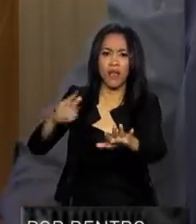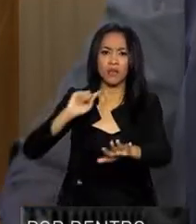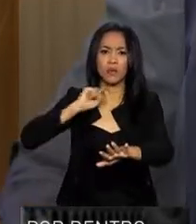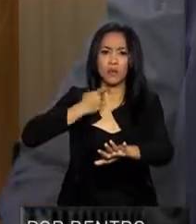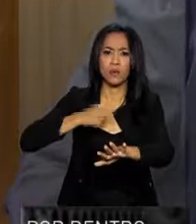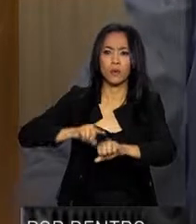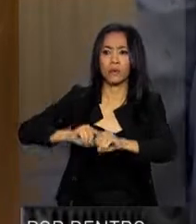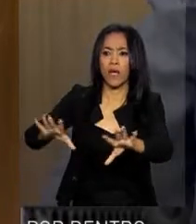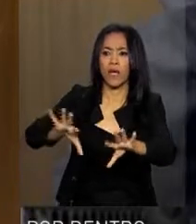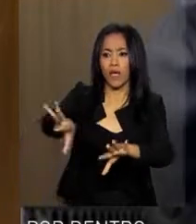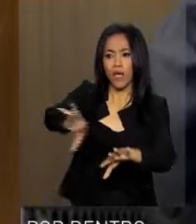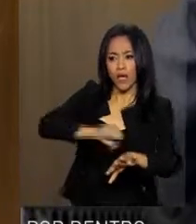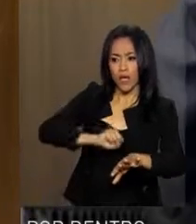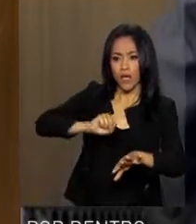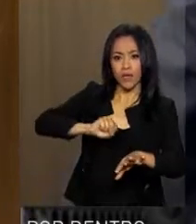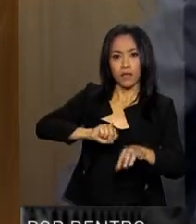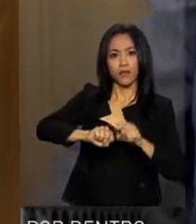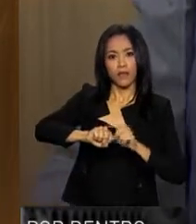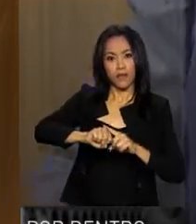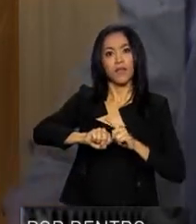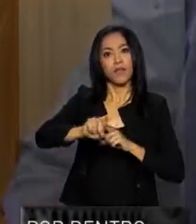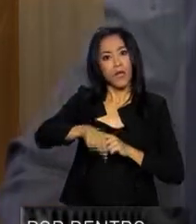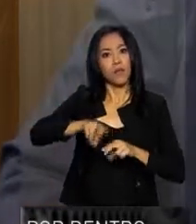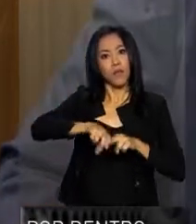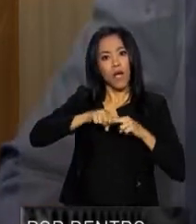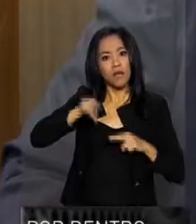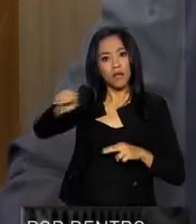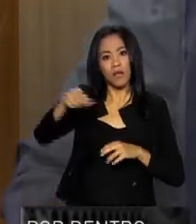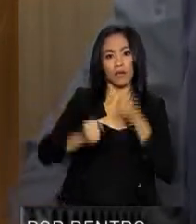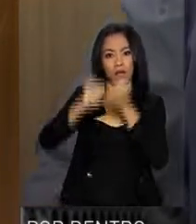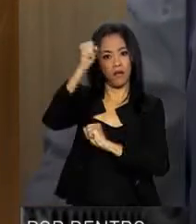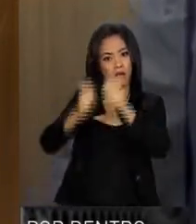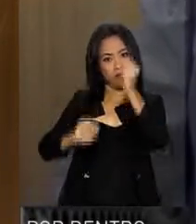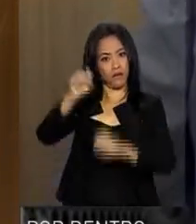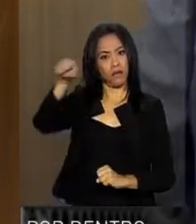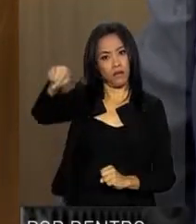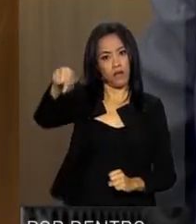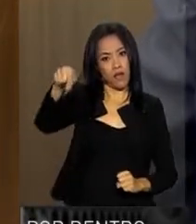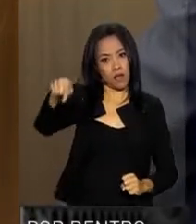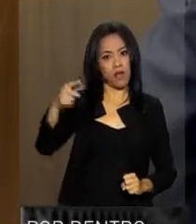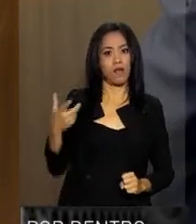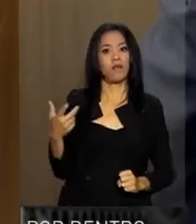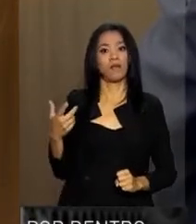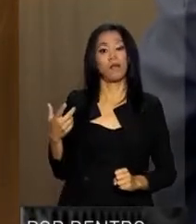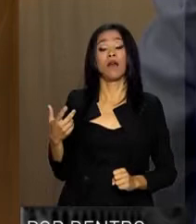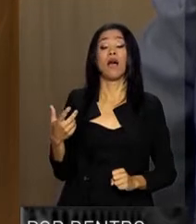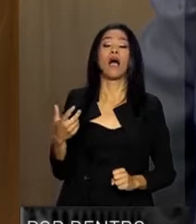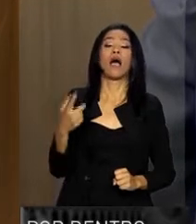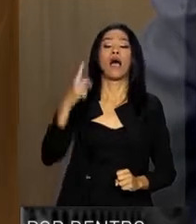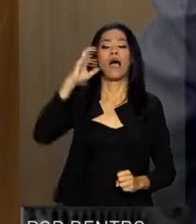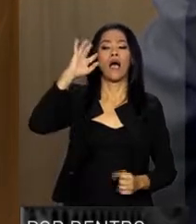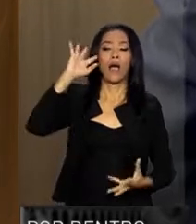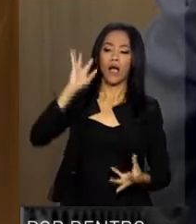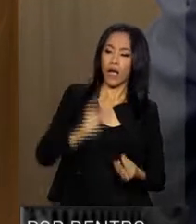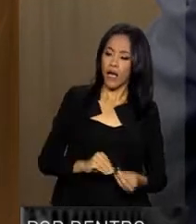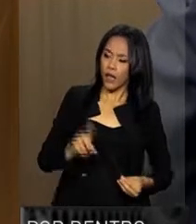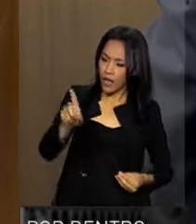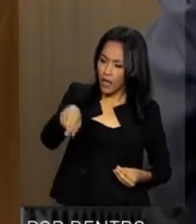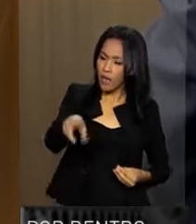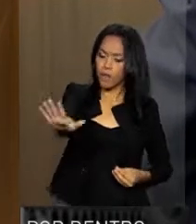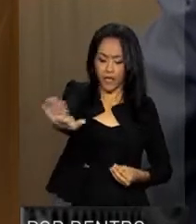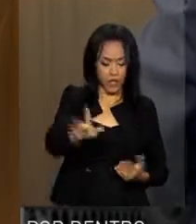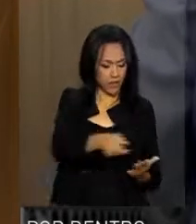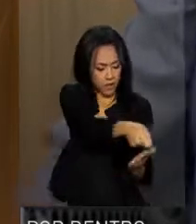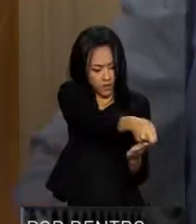que o dna vinha dessa atividade minerária noite eu determinei por escrito